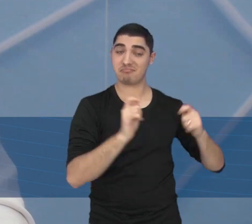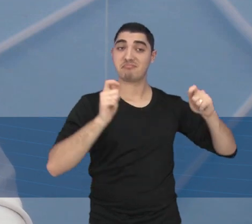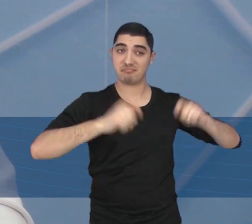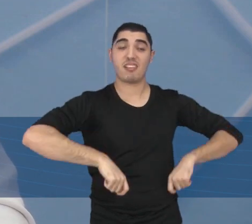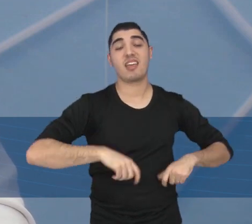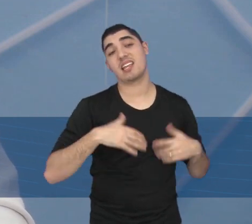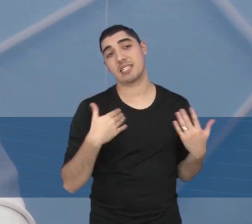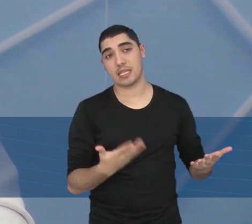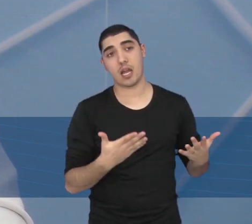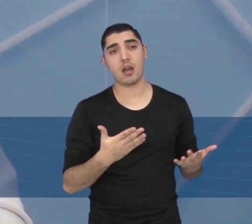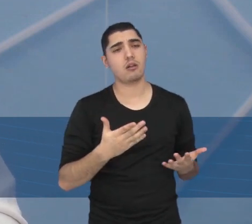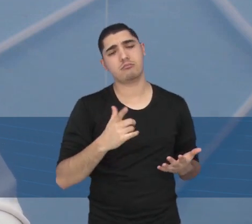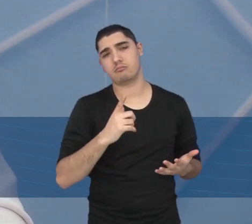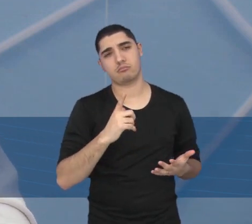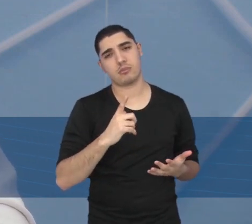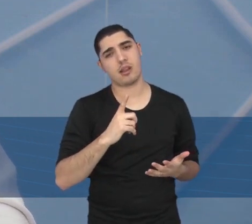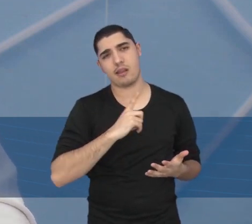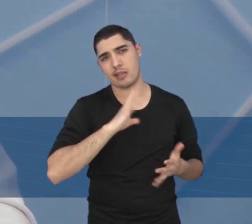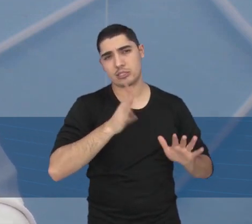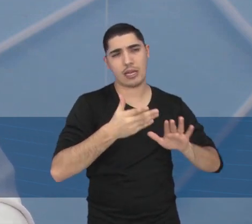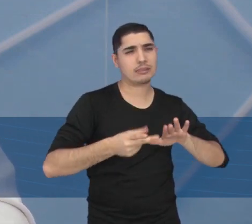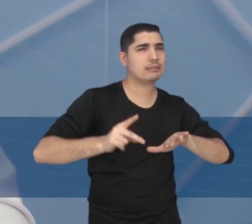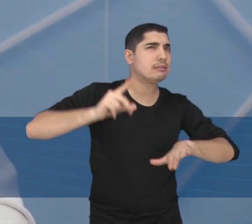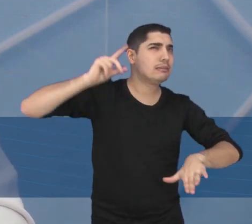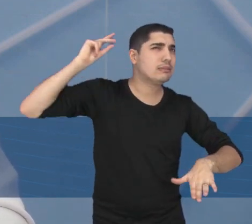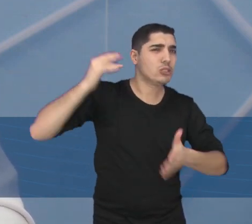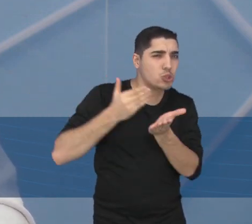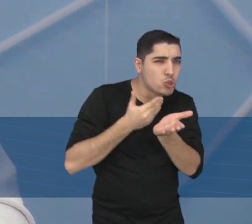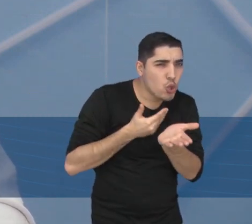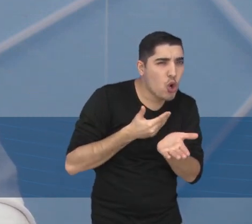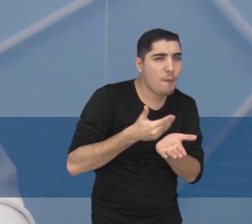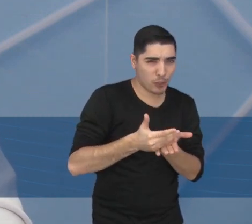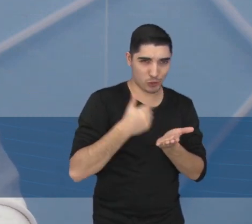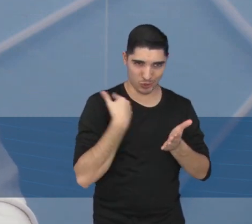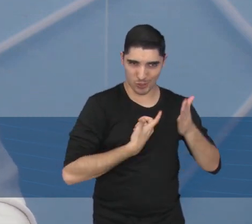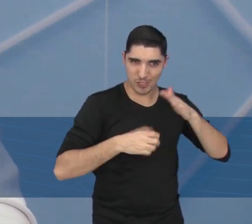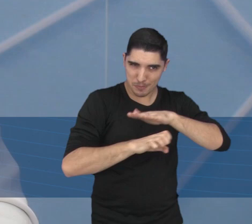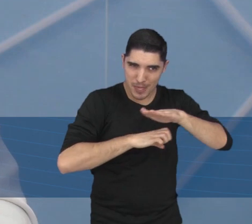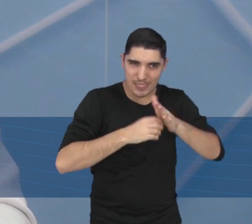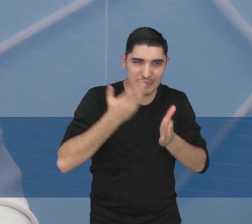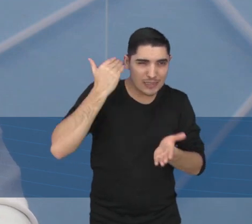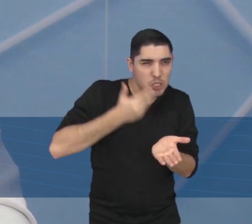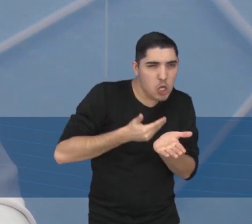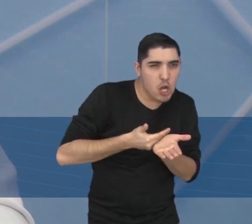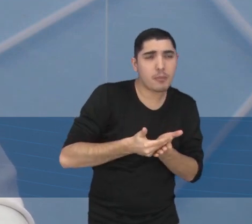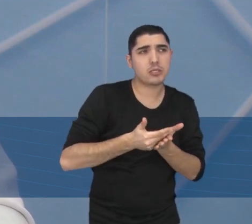acho que uma das coisas que a GMC, desde lá de trás, quando começou, inclusive muito